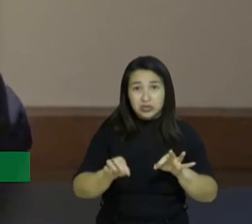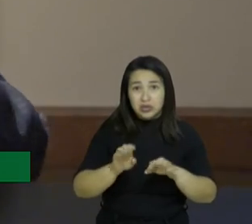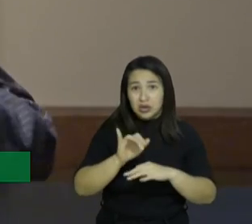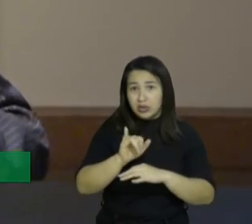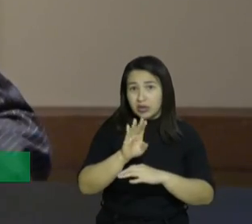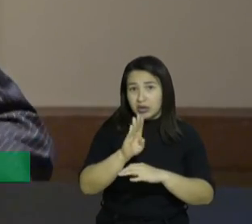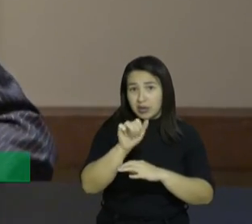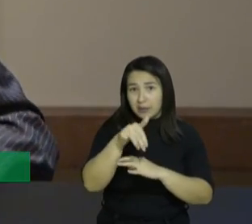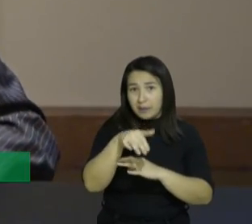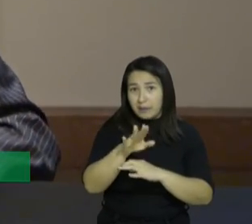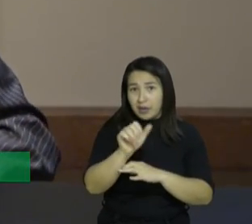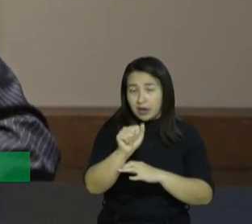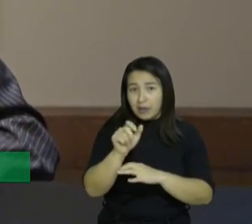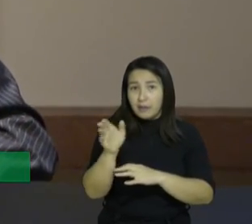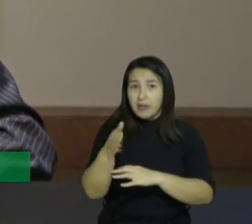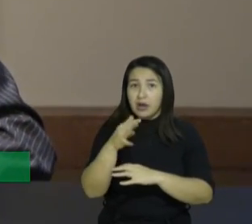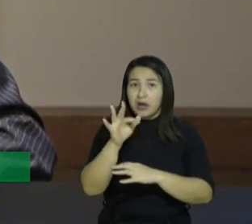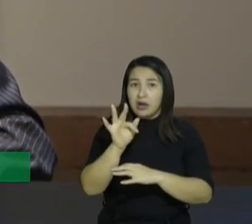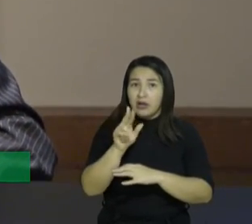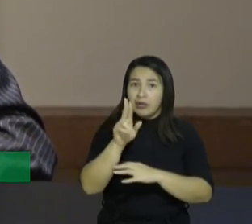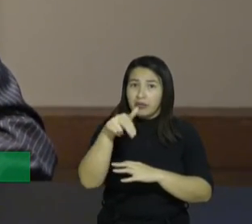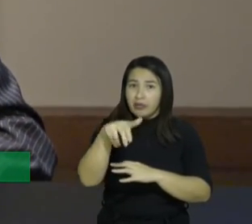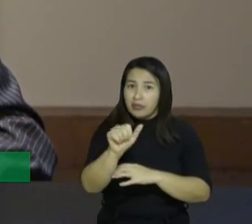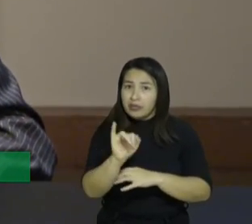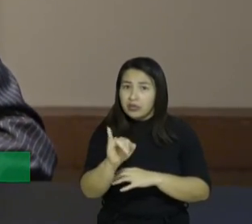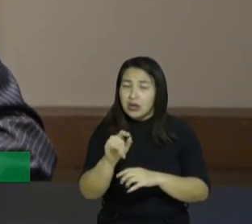do Ibama da FUNAI etc aqui no